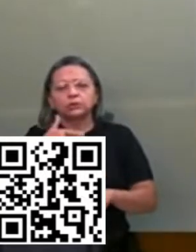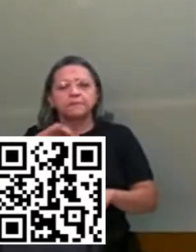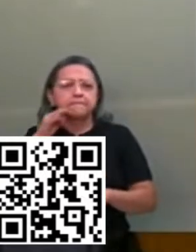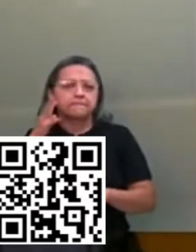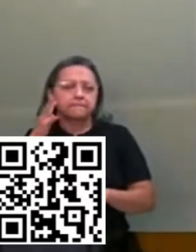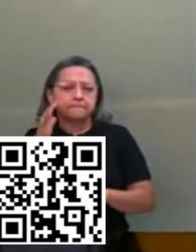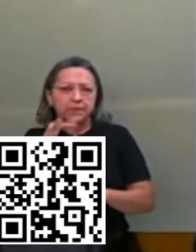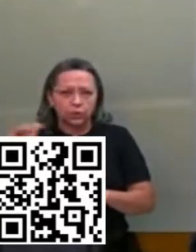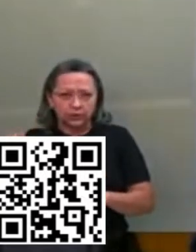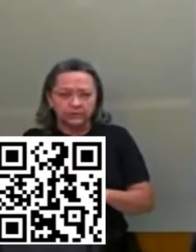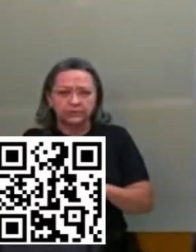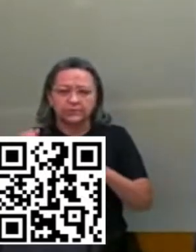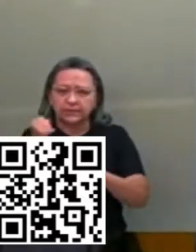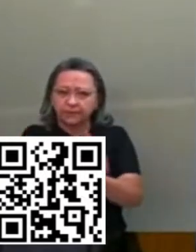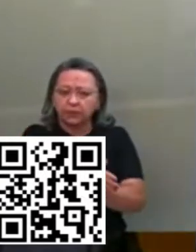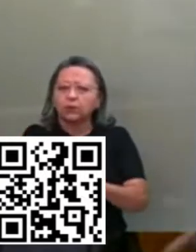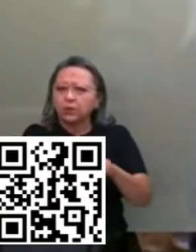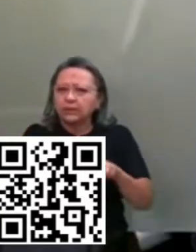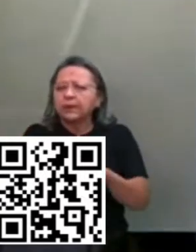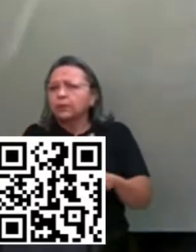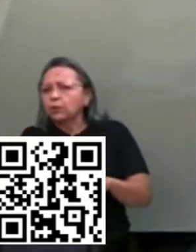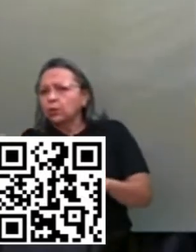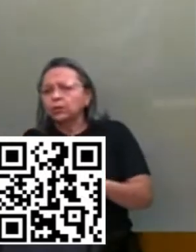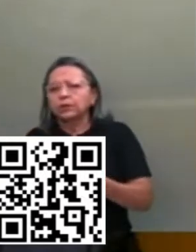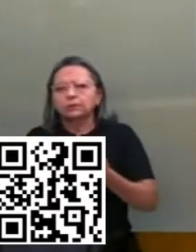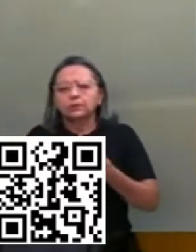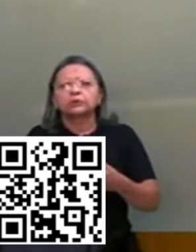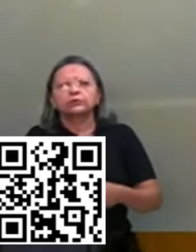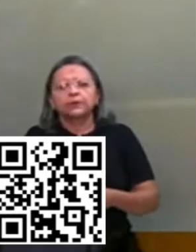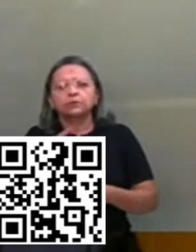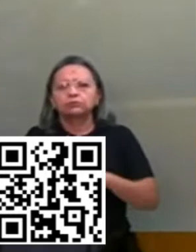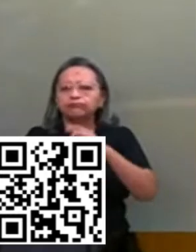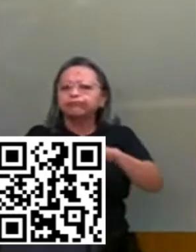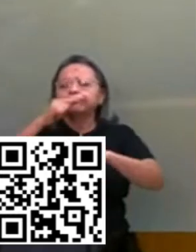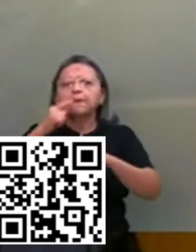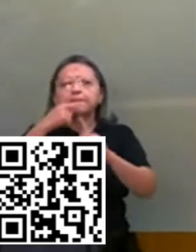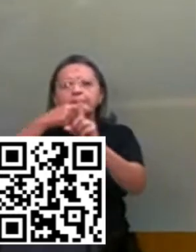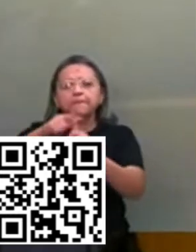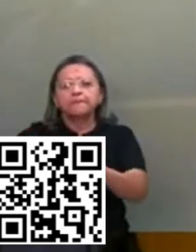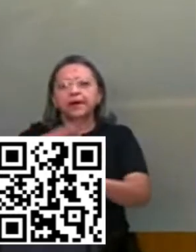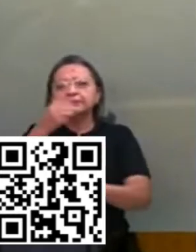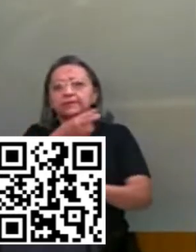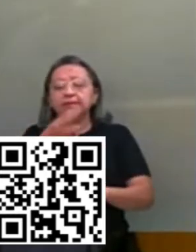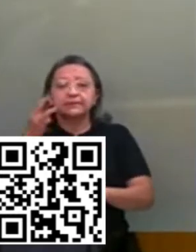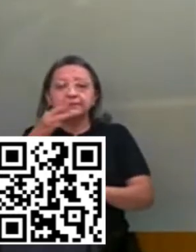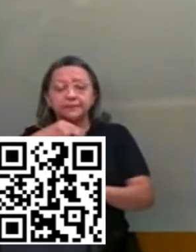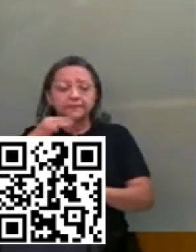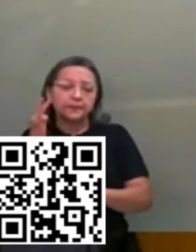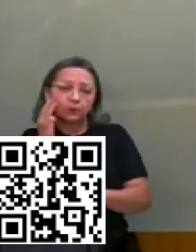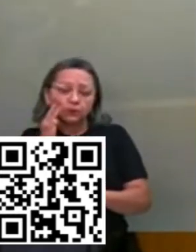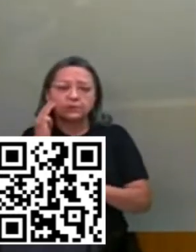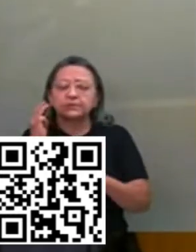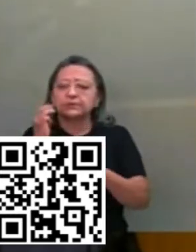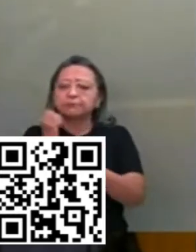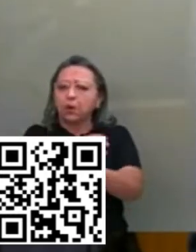empregos. Por essa e outras iniciativas, obtivemos um saldo positivo de mais de 3 milhões de novos postos de